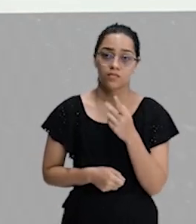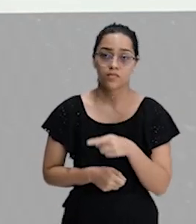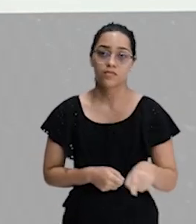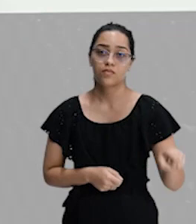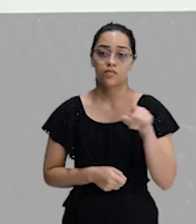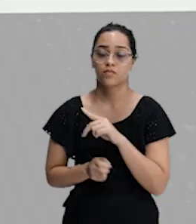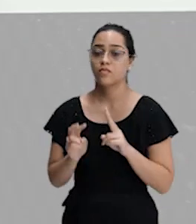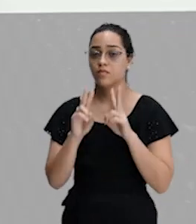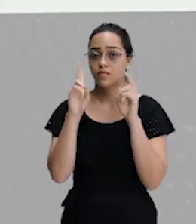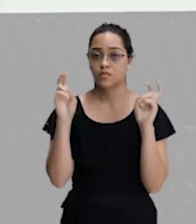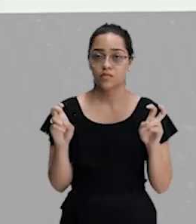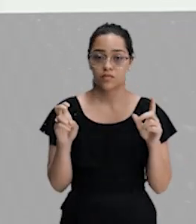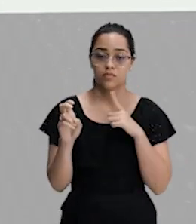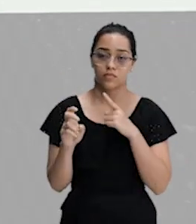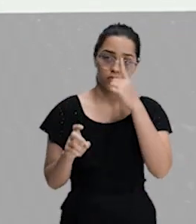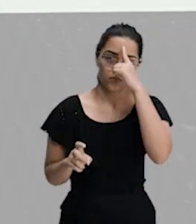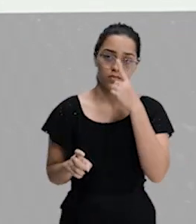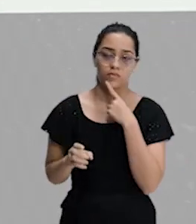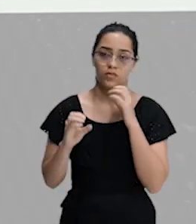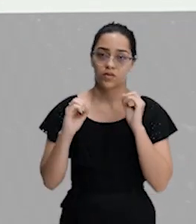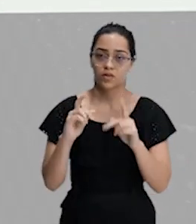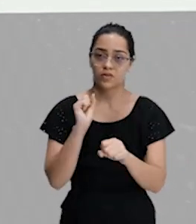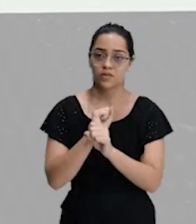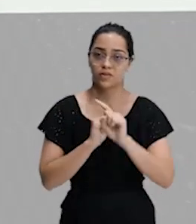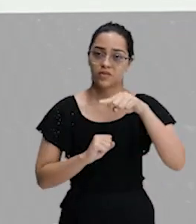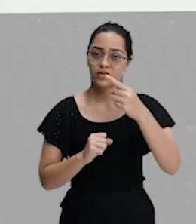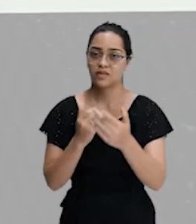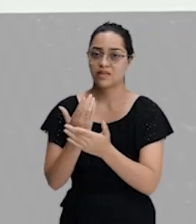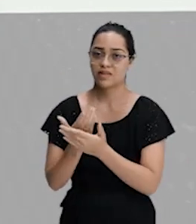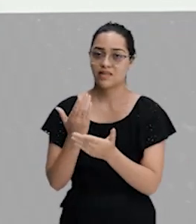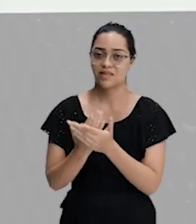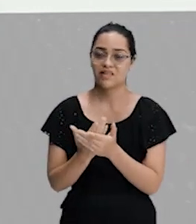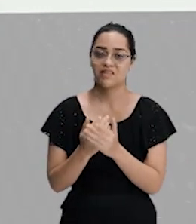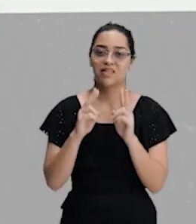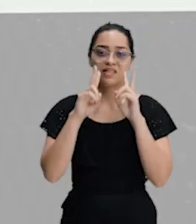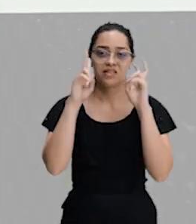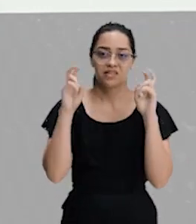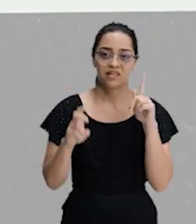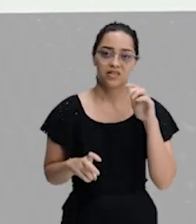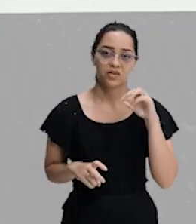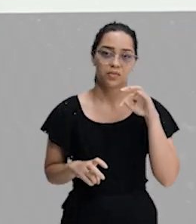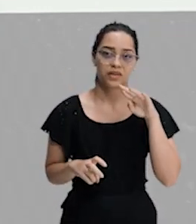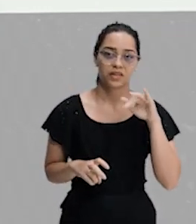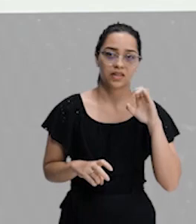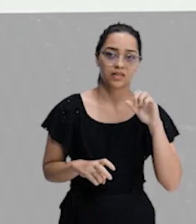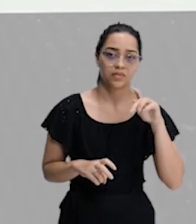vocês sobre essa figura. Aguardo as próximas aulas aí sobre geometria